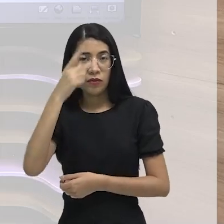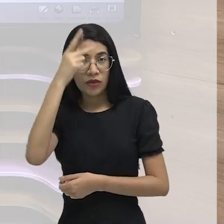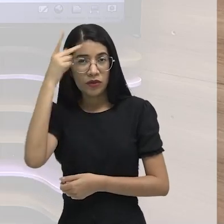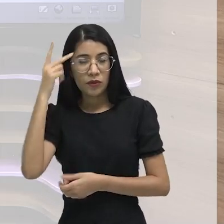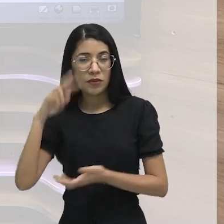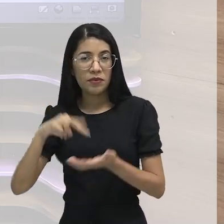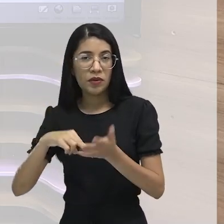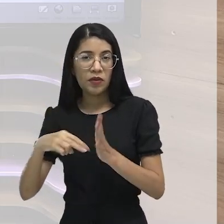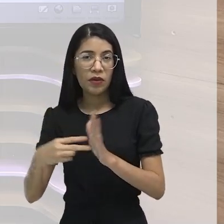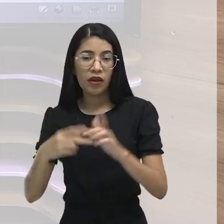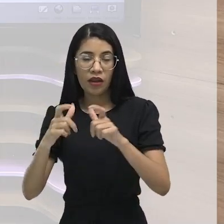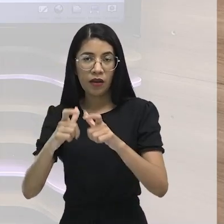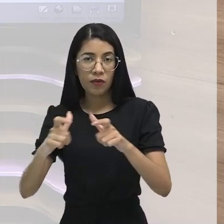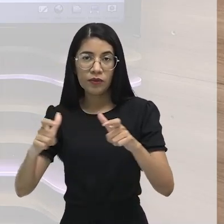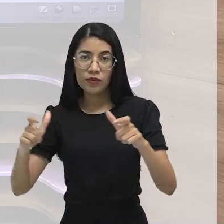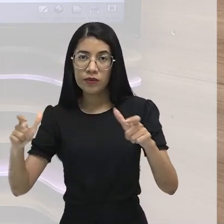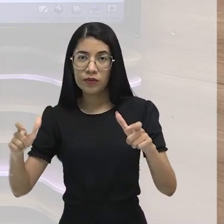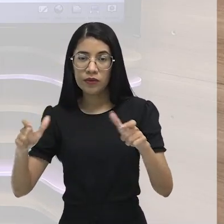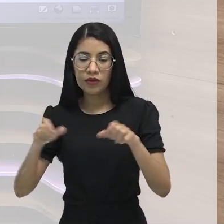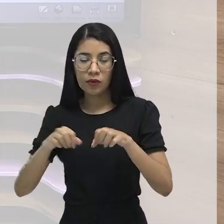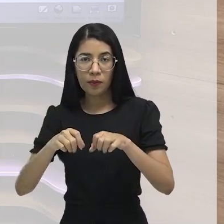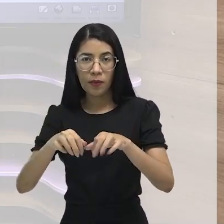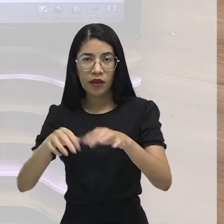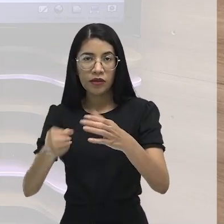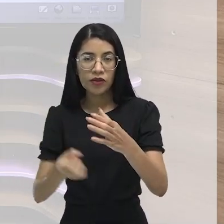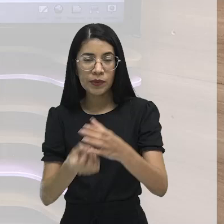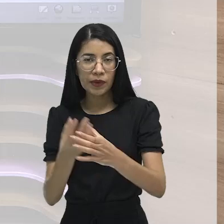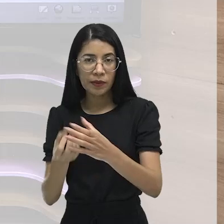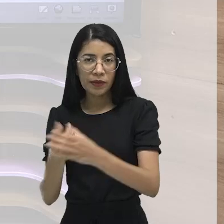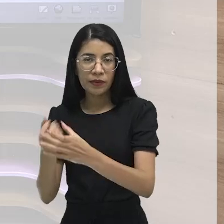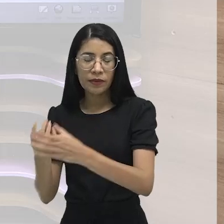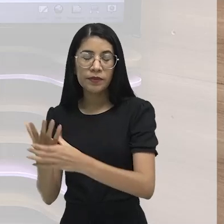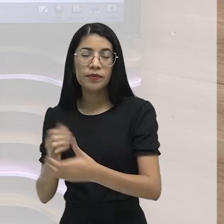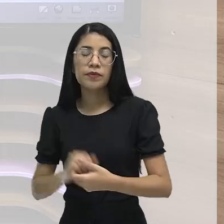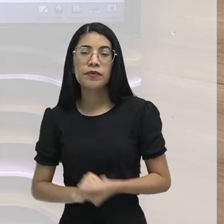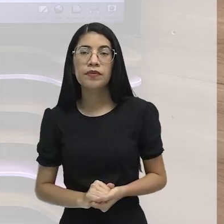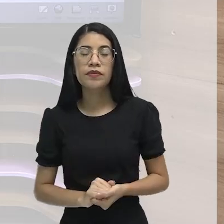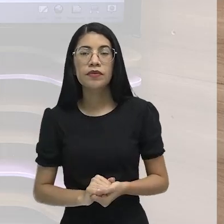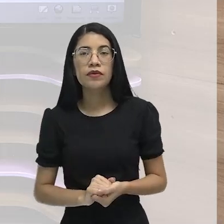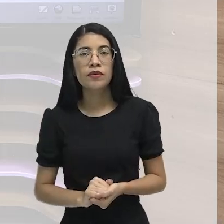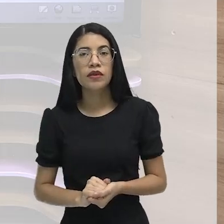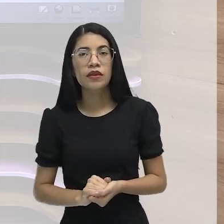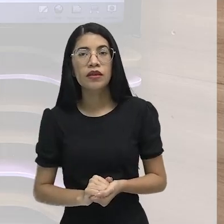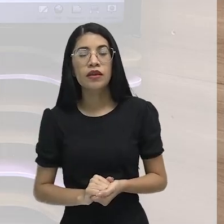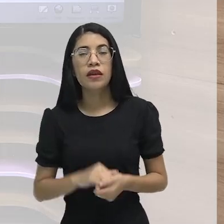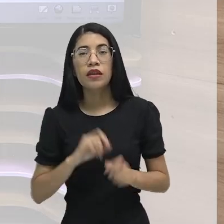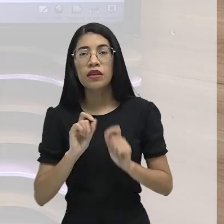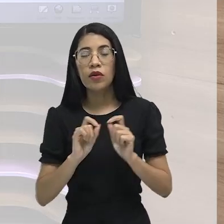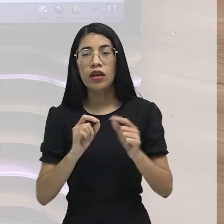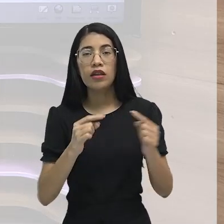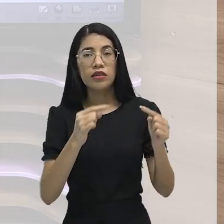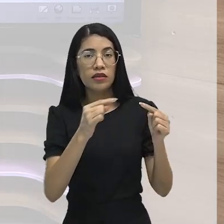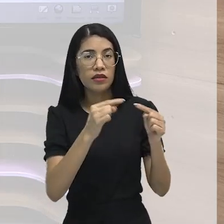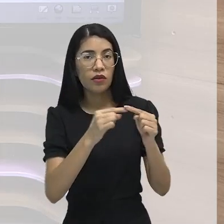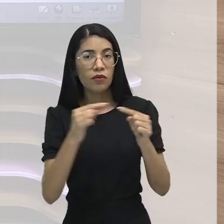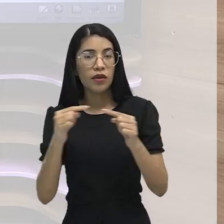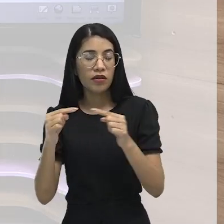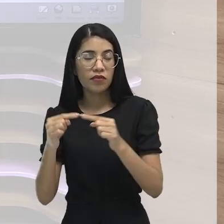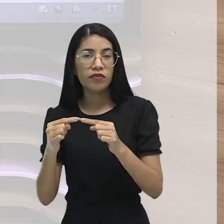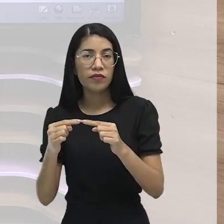significa que eu vou plantar uma área maior, tá? Então, nesse caso, as grandezas, elas são